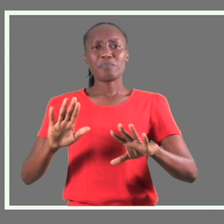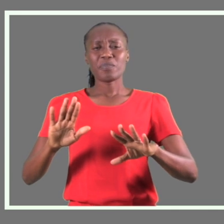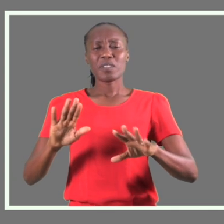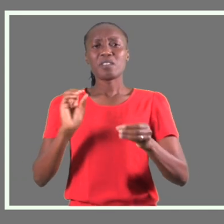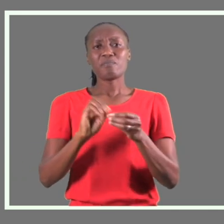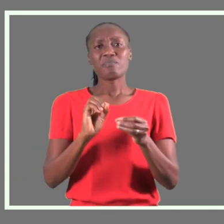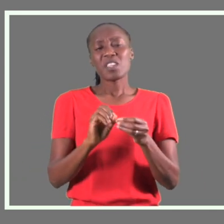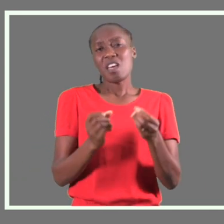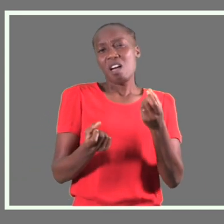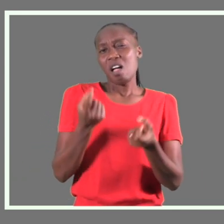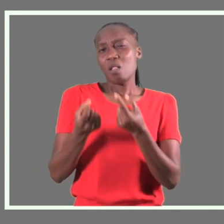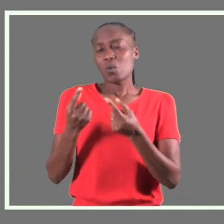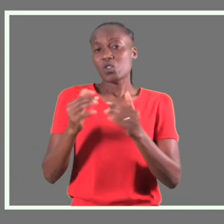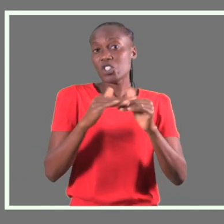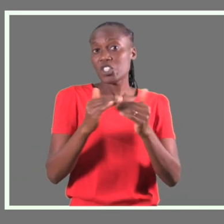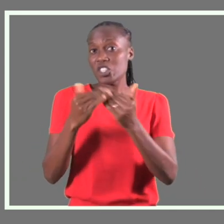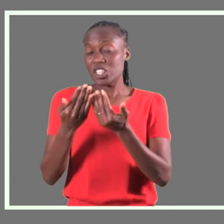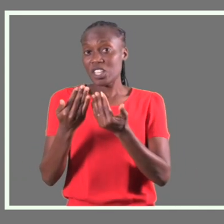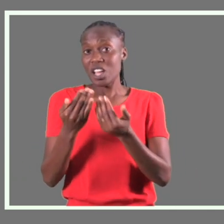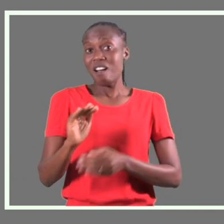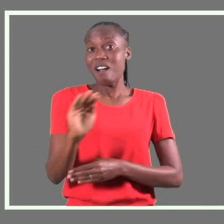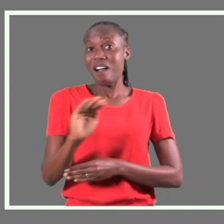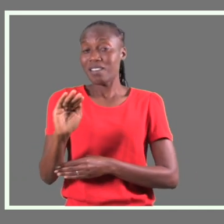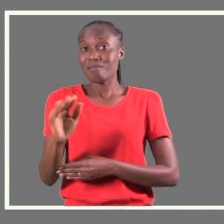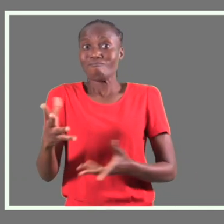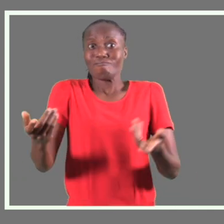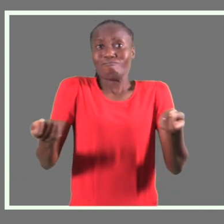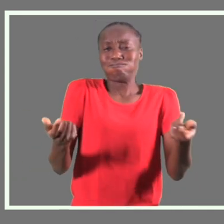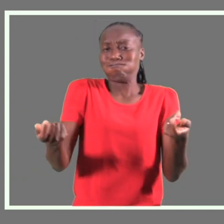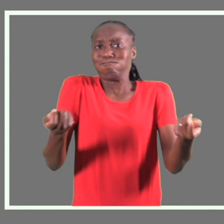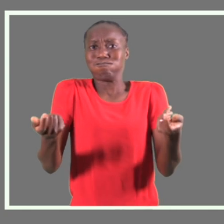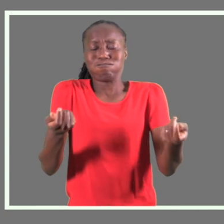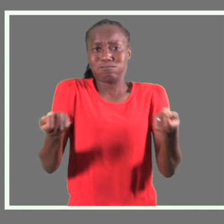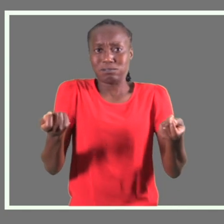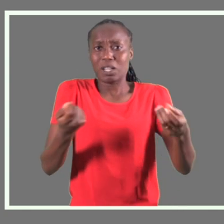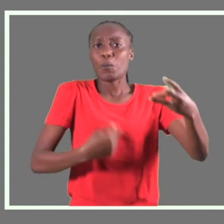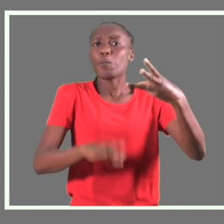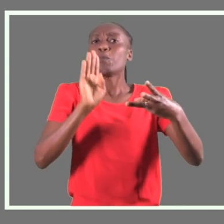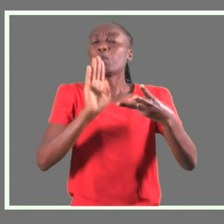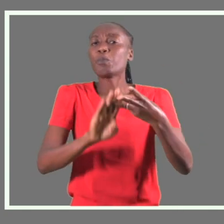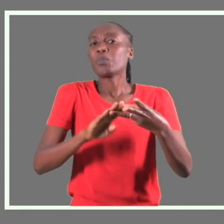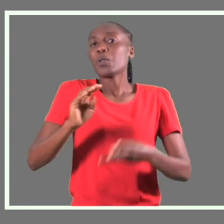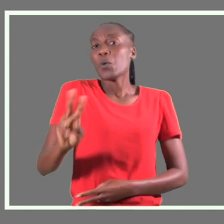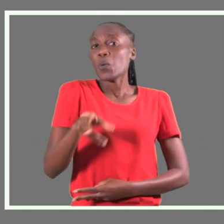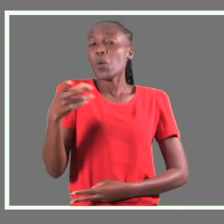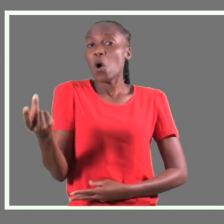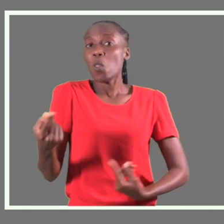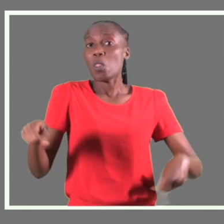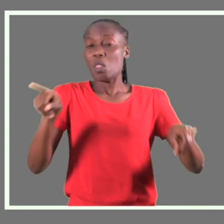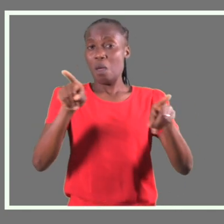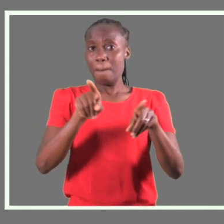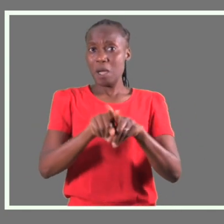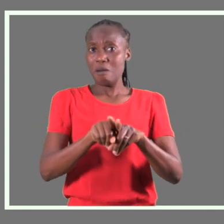alguns dias, área de gestão e outras também, área de